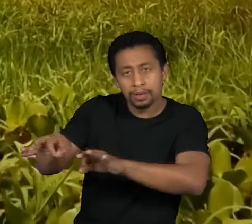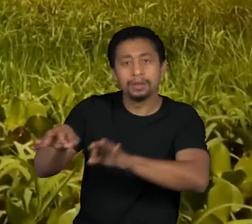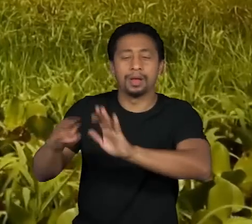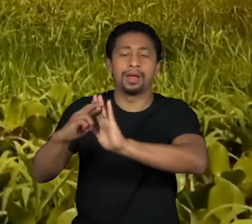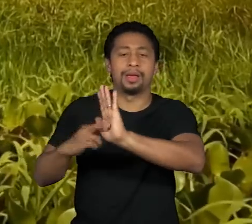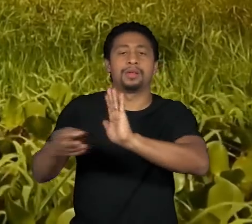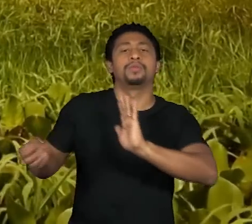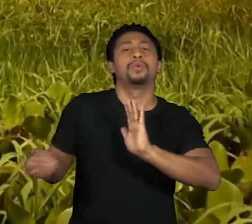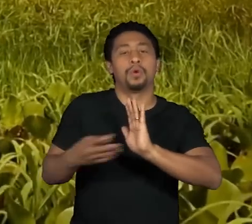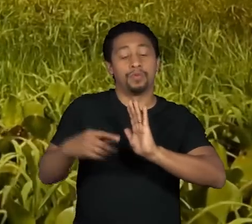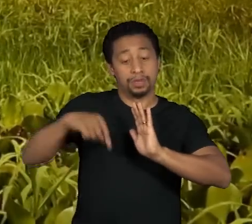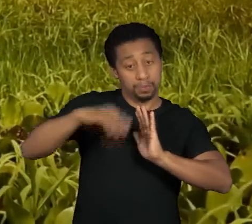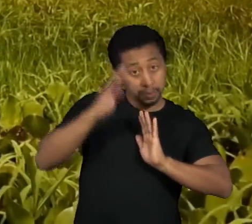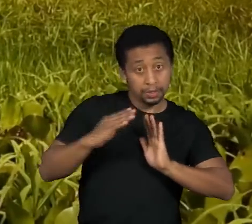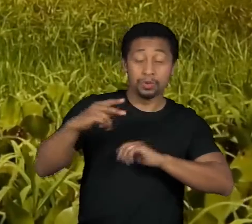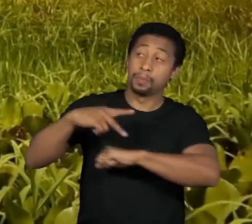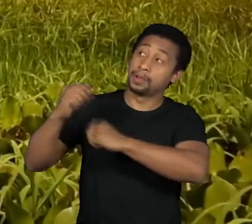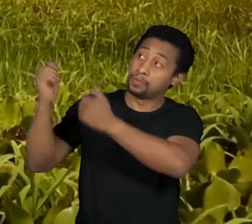né.